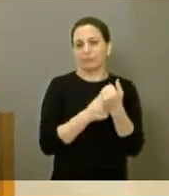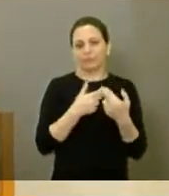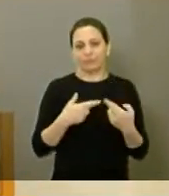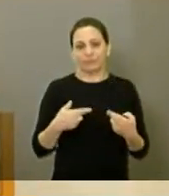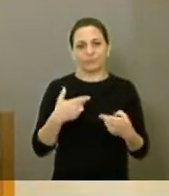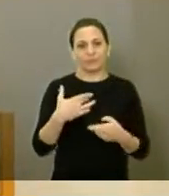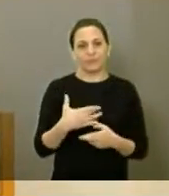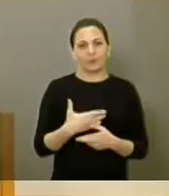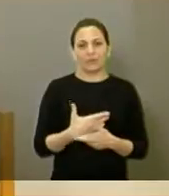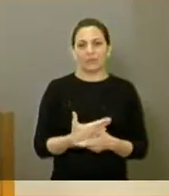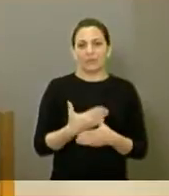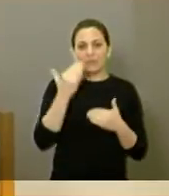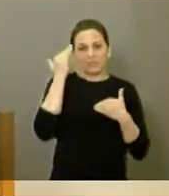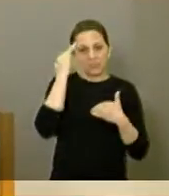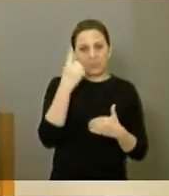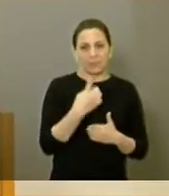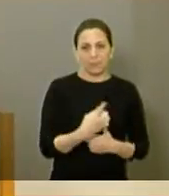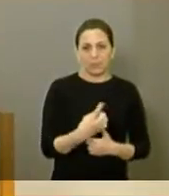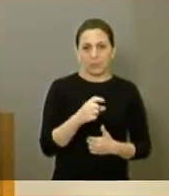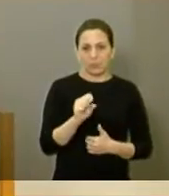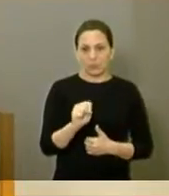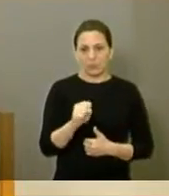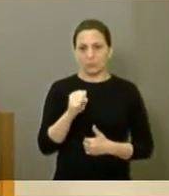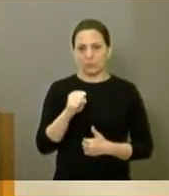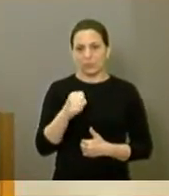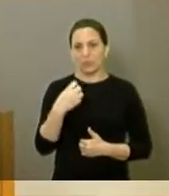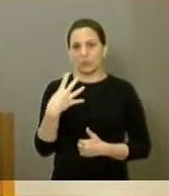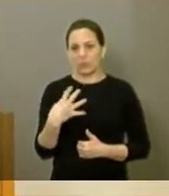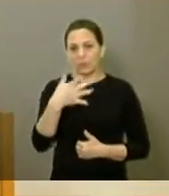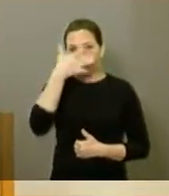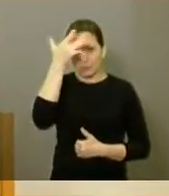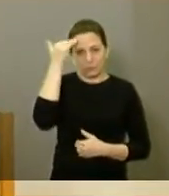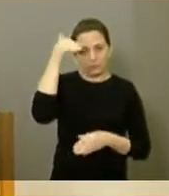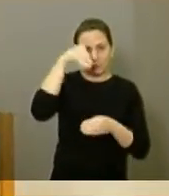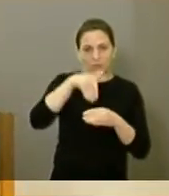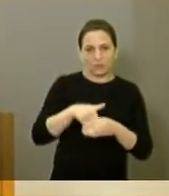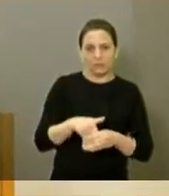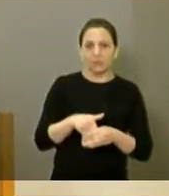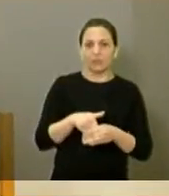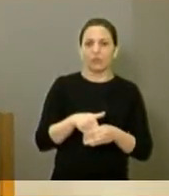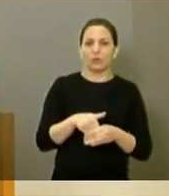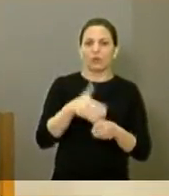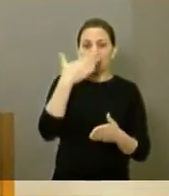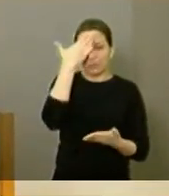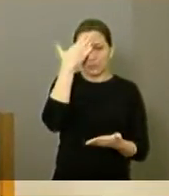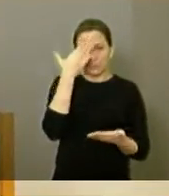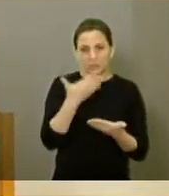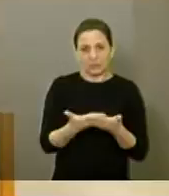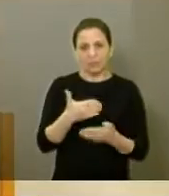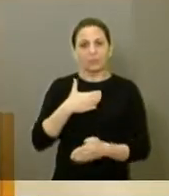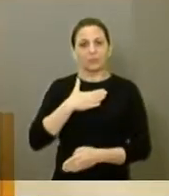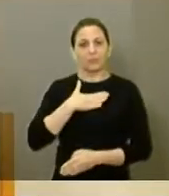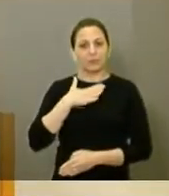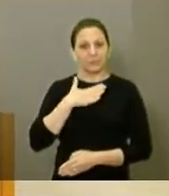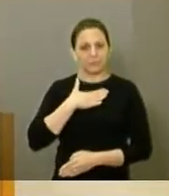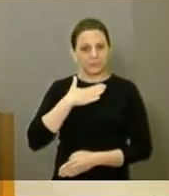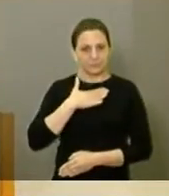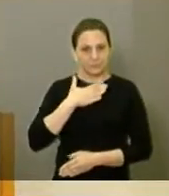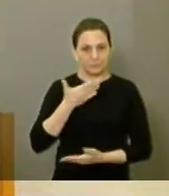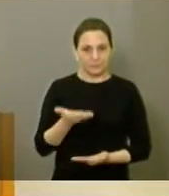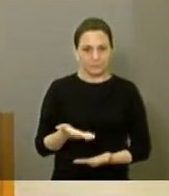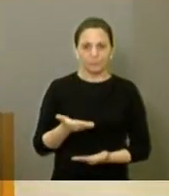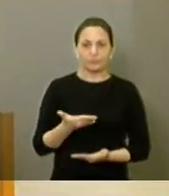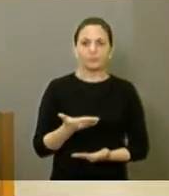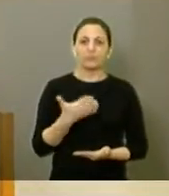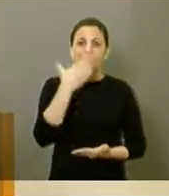agradeço aos 1884 eleitores da qual depositaram sua confiança em mim e